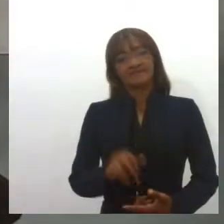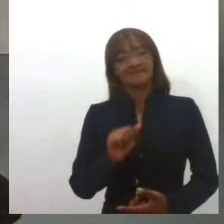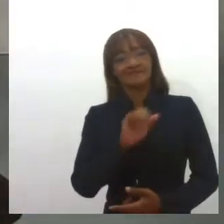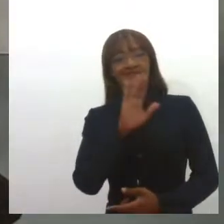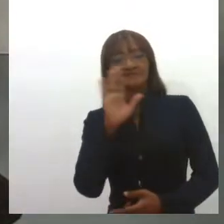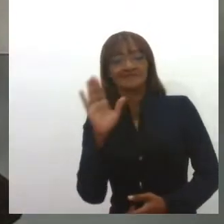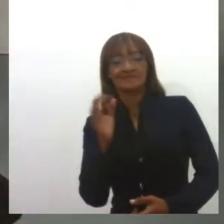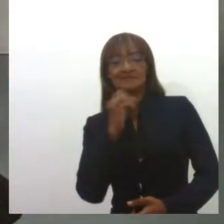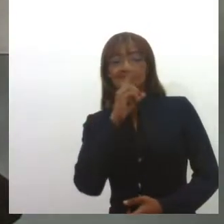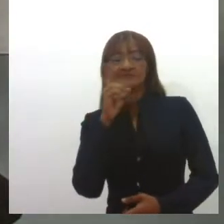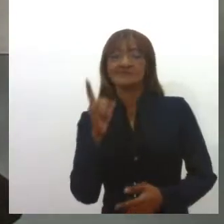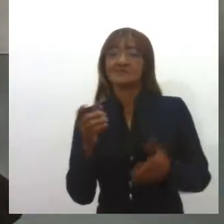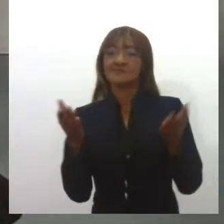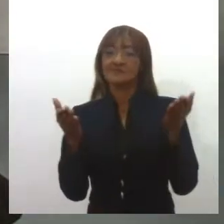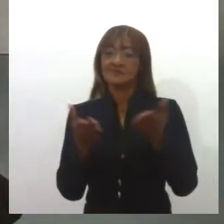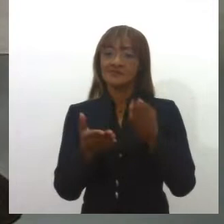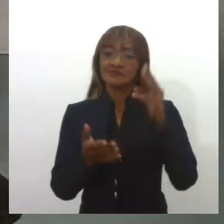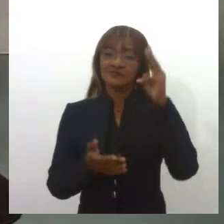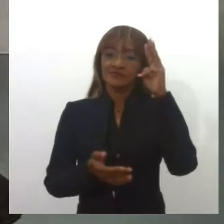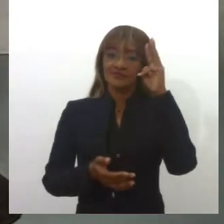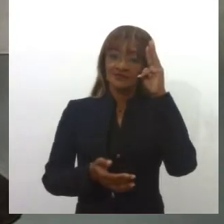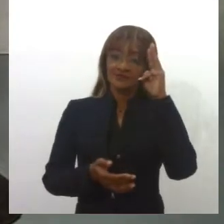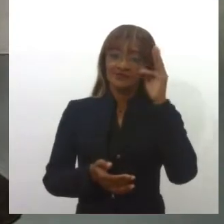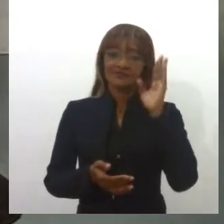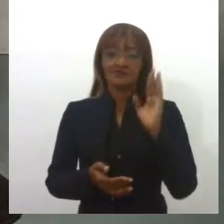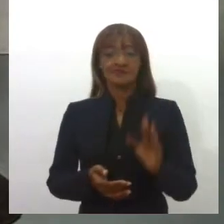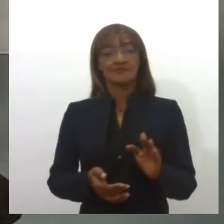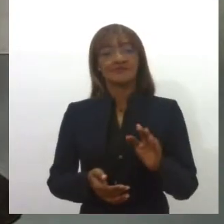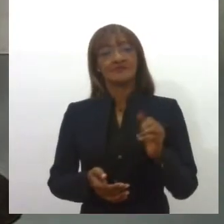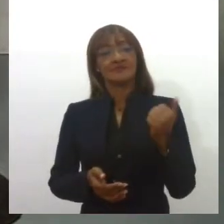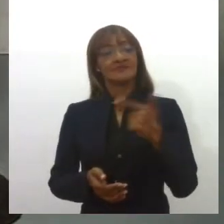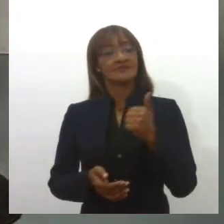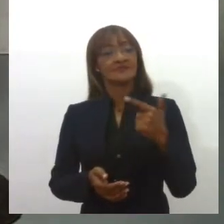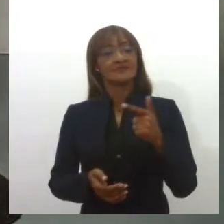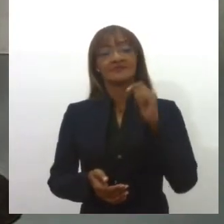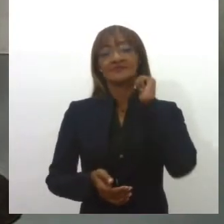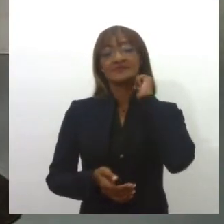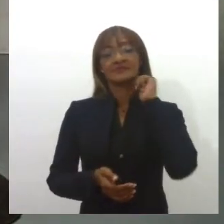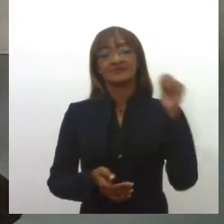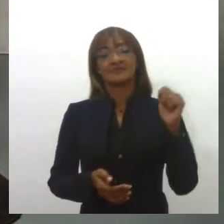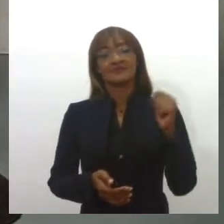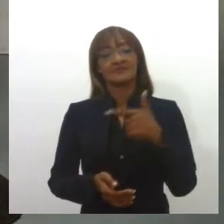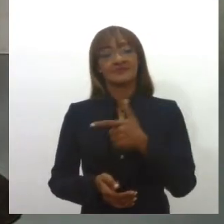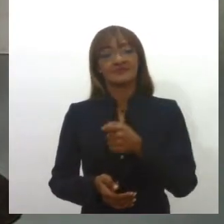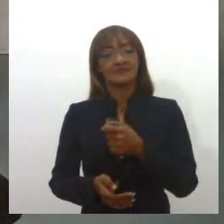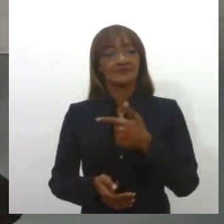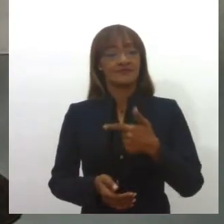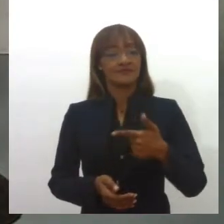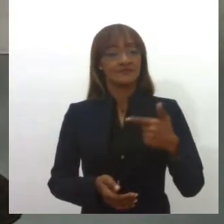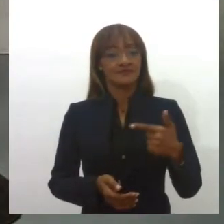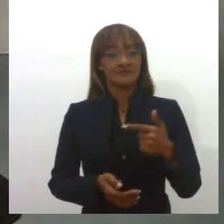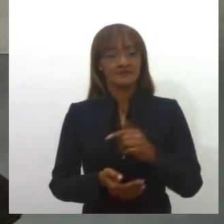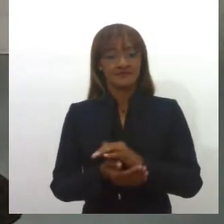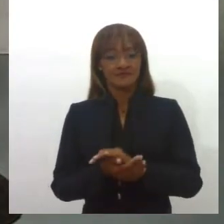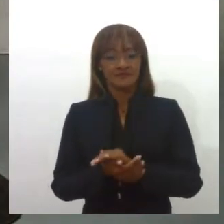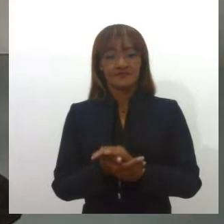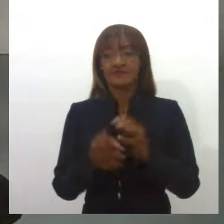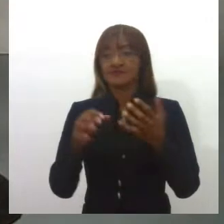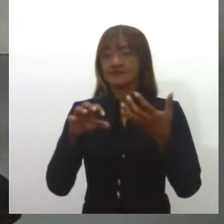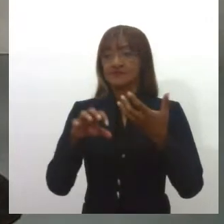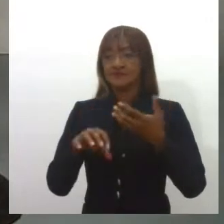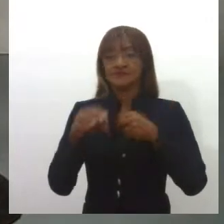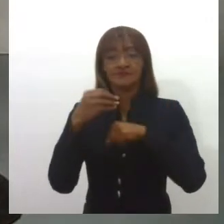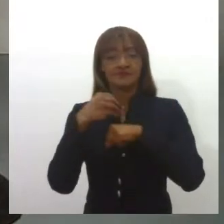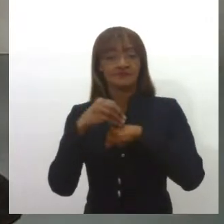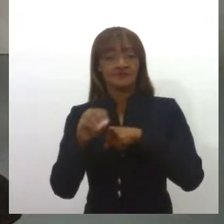Olá, bom dia. Hoje é terça-feira, 12 de abril de 2022. O programa Congresso em